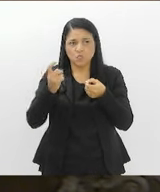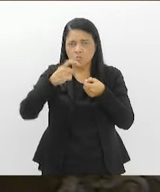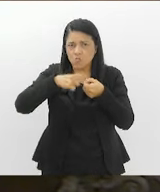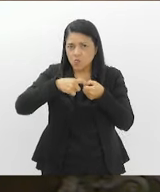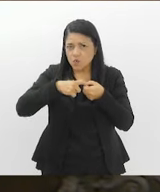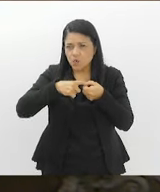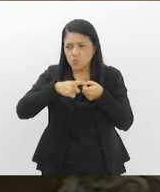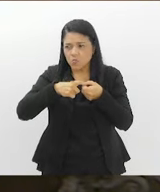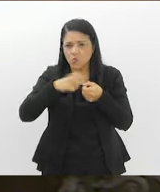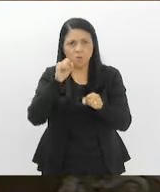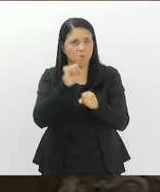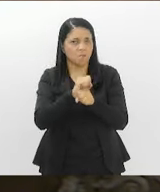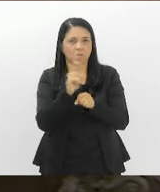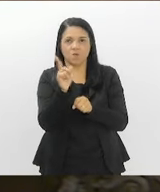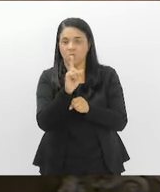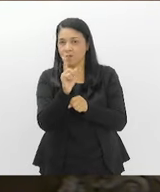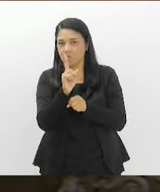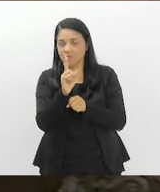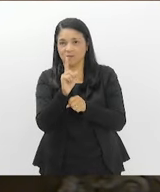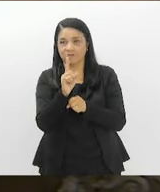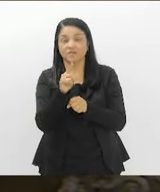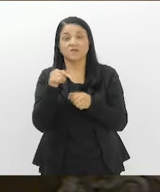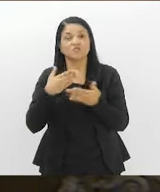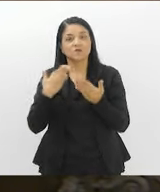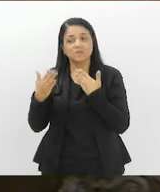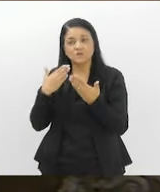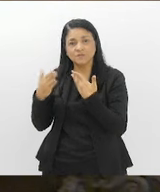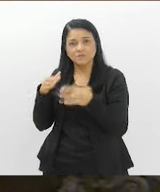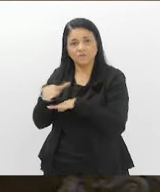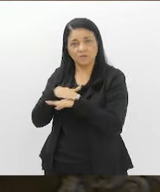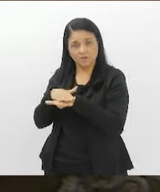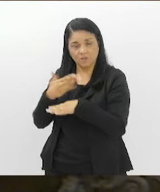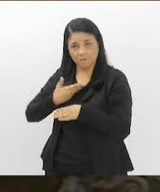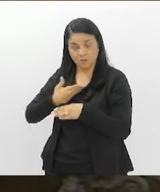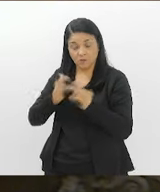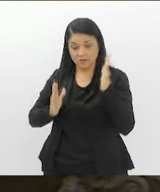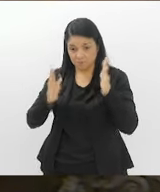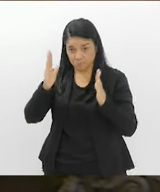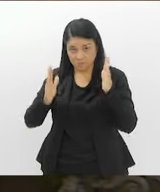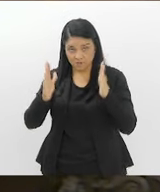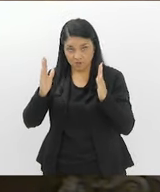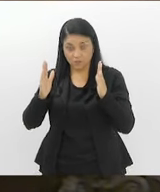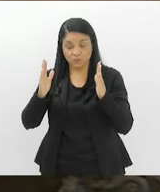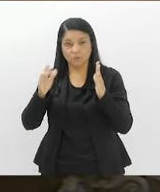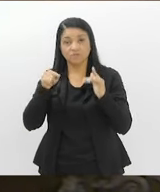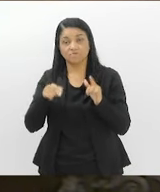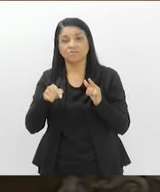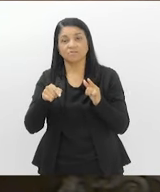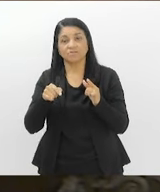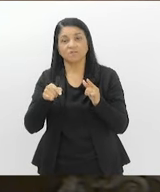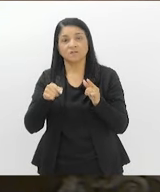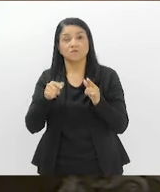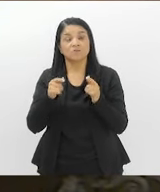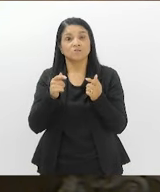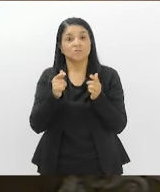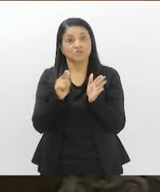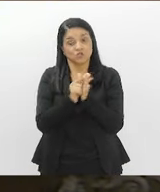nosso presidente da ABI, Otávio Costa, que foi exatamente nesse período que nós passamos de um jornalzão